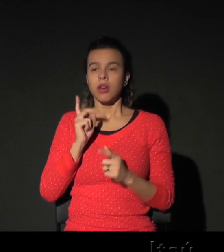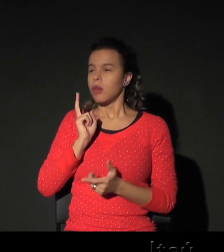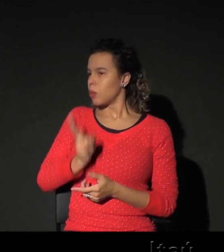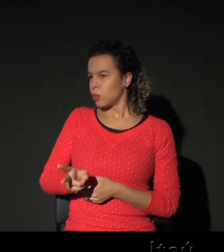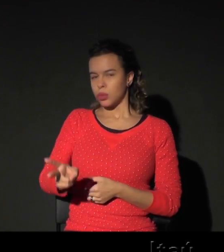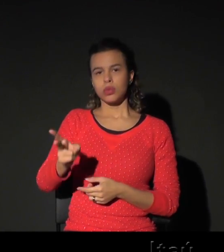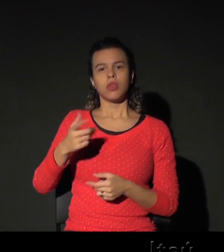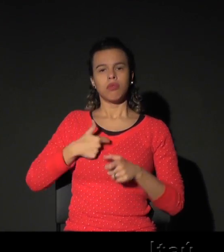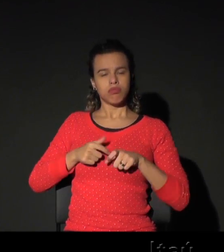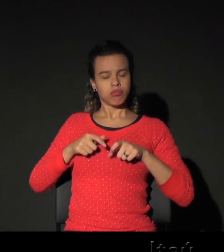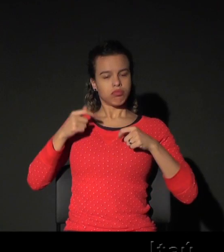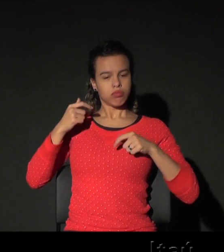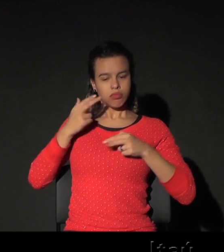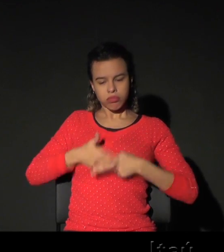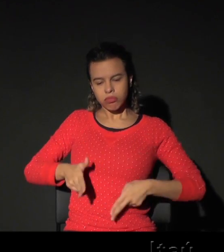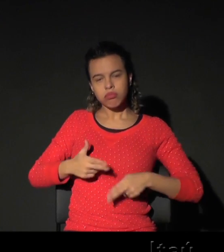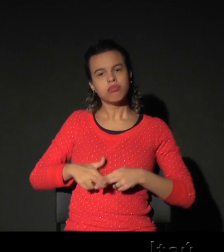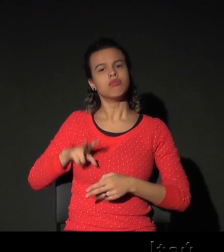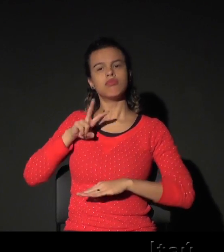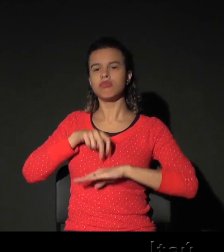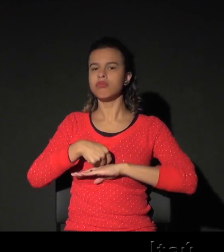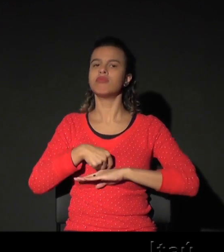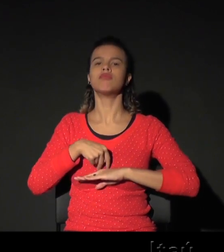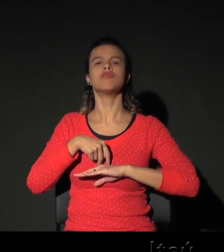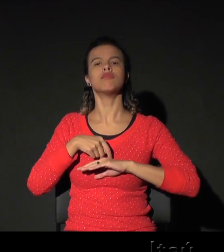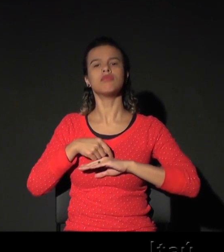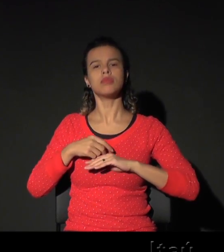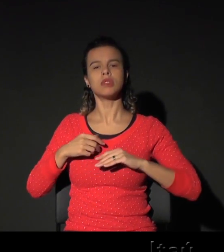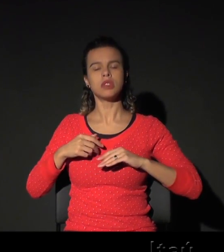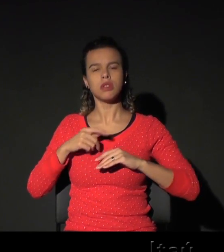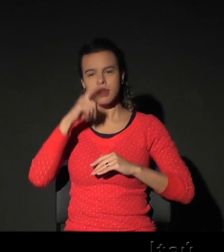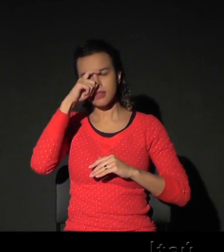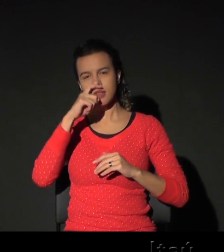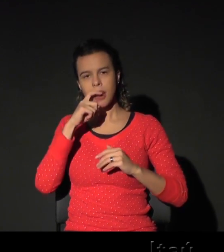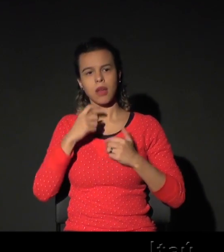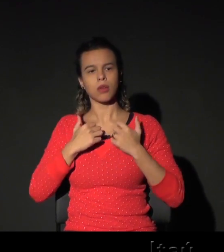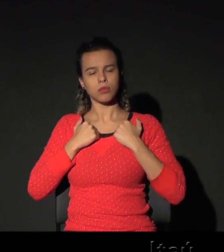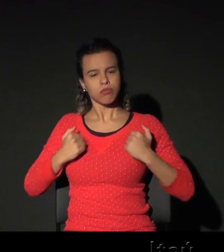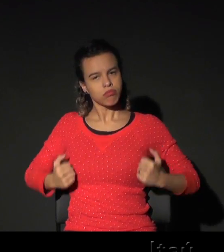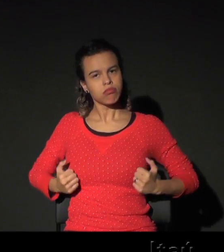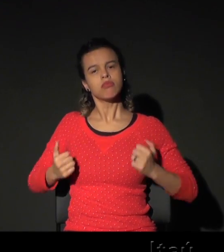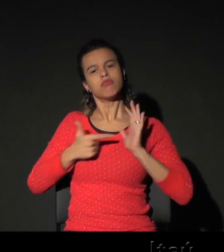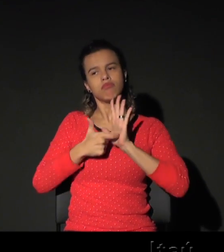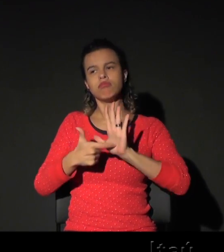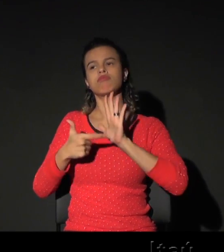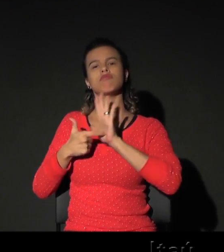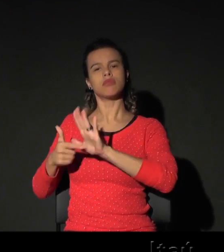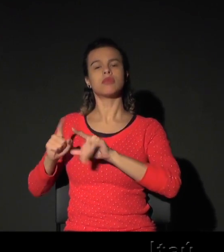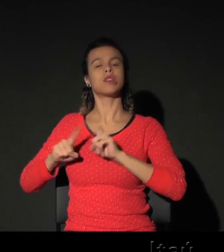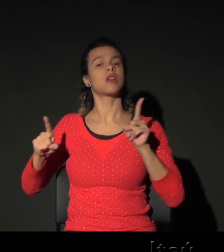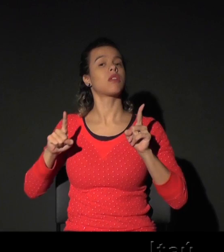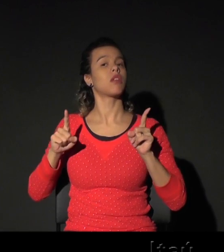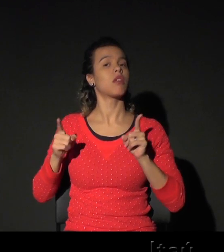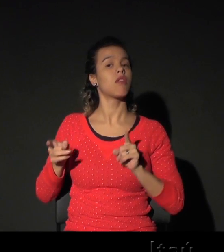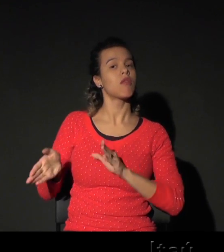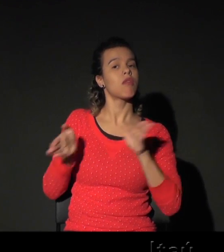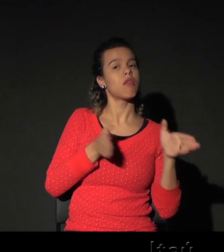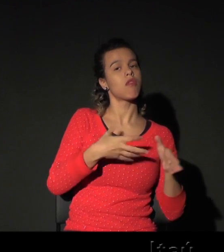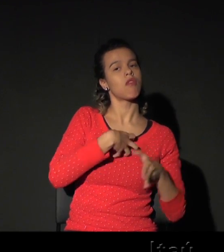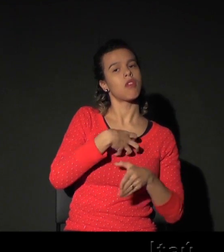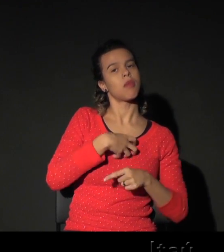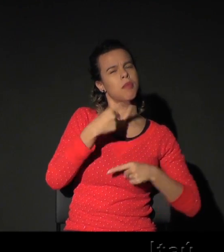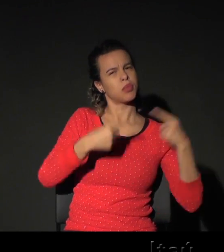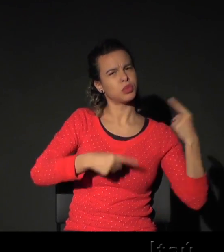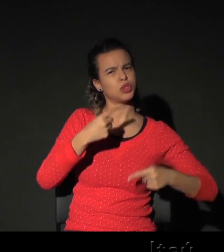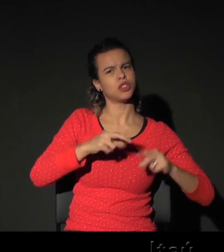dando né As meninas as mulheres conios de fora continuam dando Mas enfim de uma forma bem mais politizada